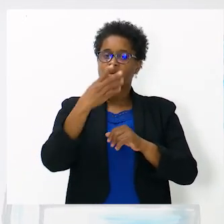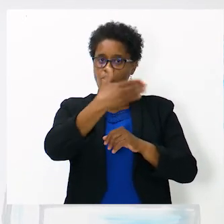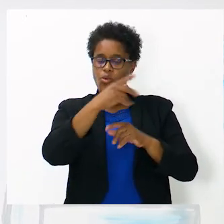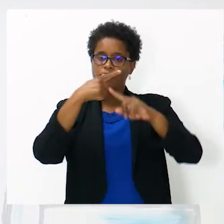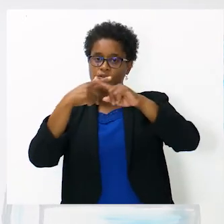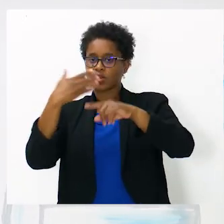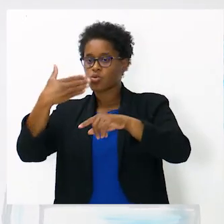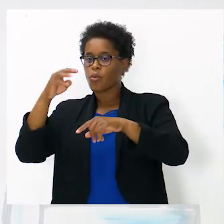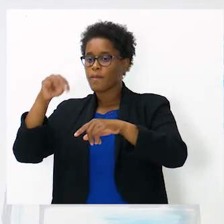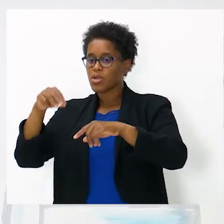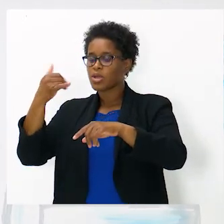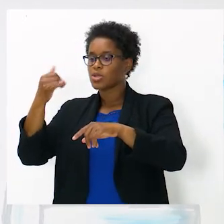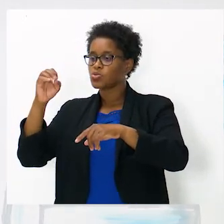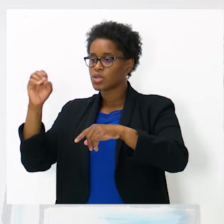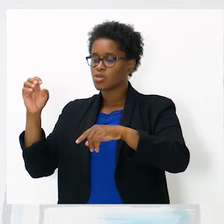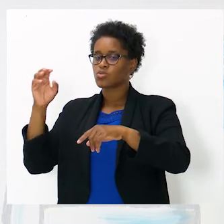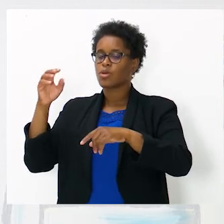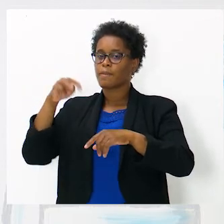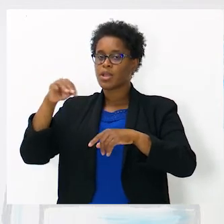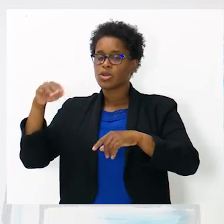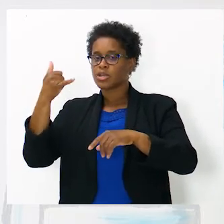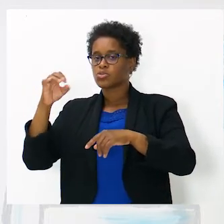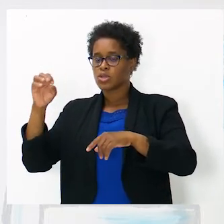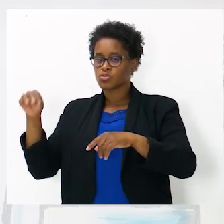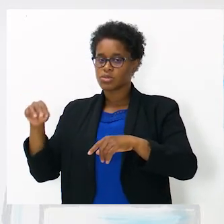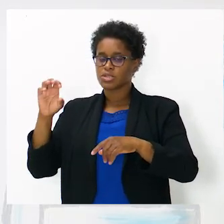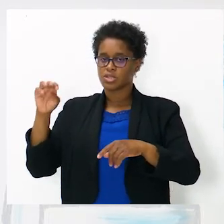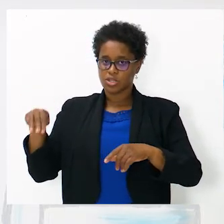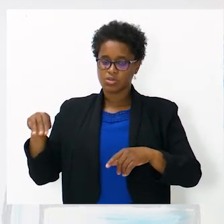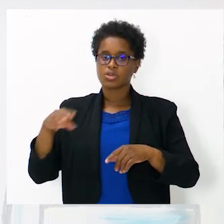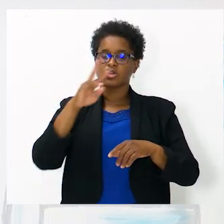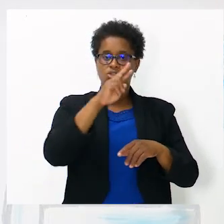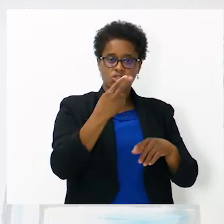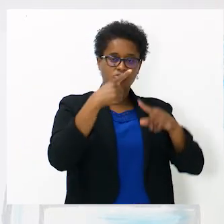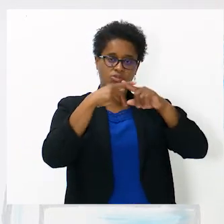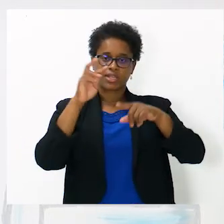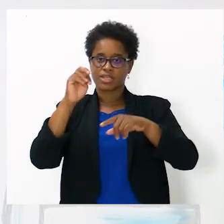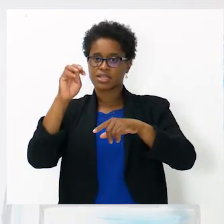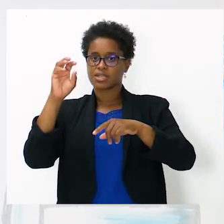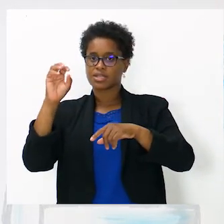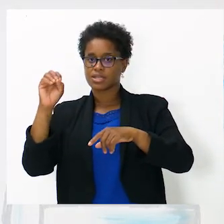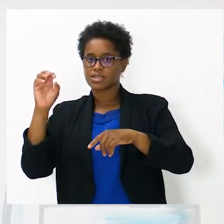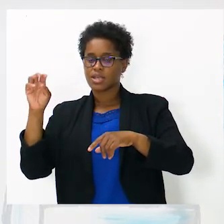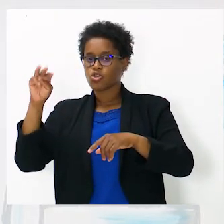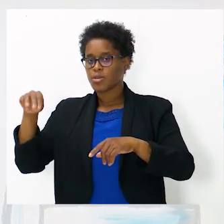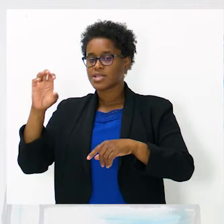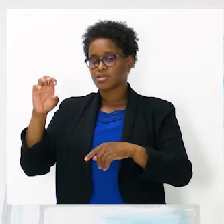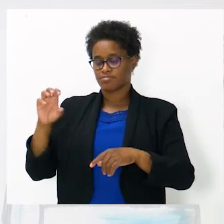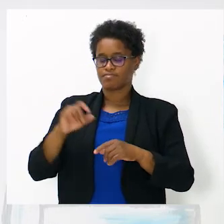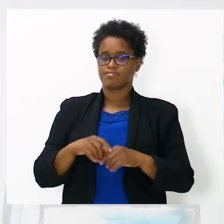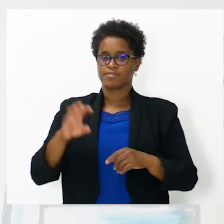por 1.200.000 centímetros, X multiplica por 300.000 centímetros.